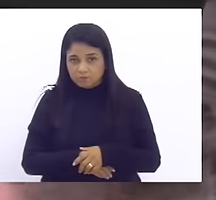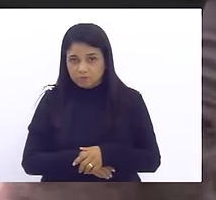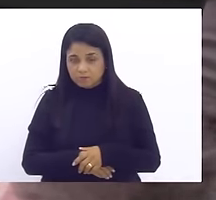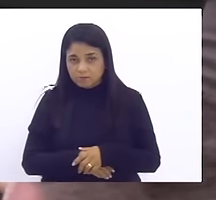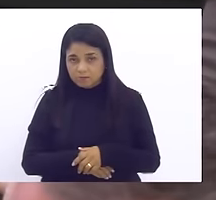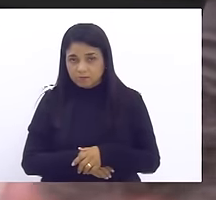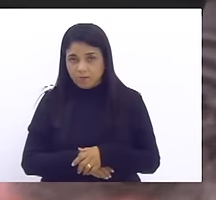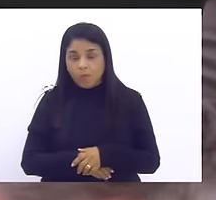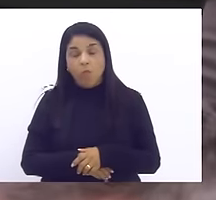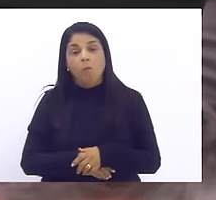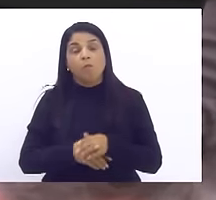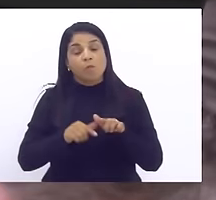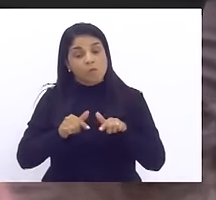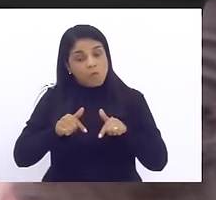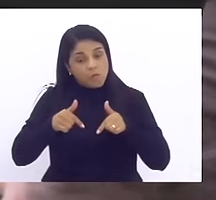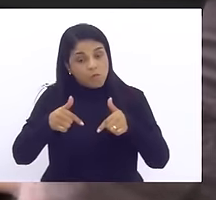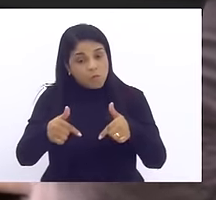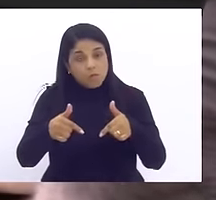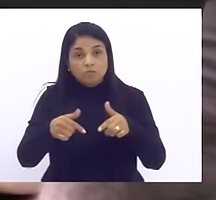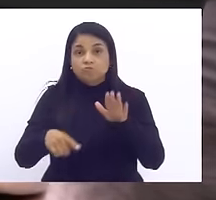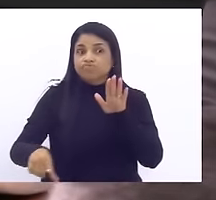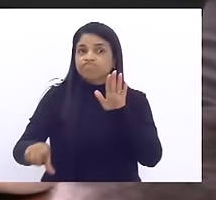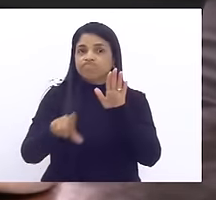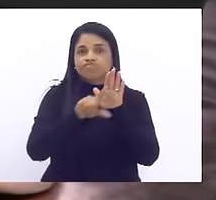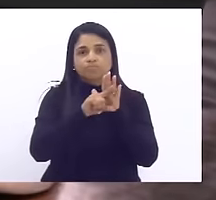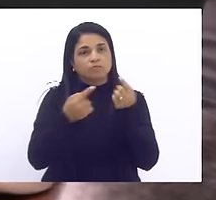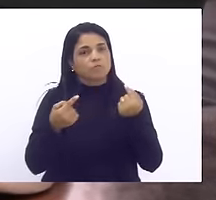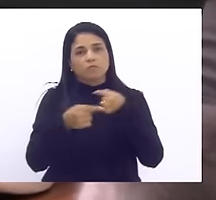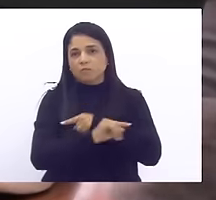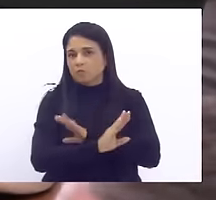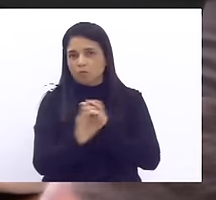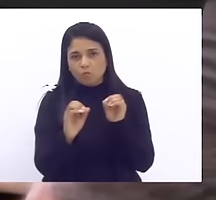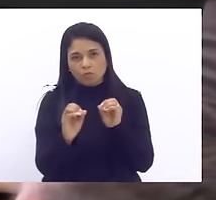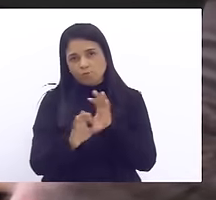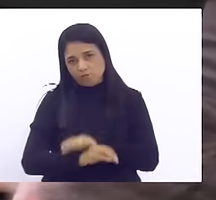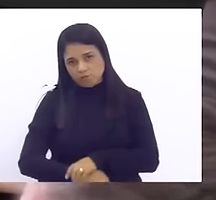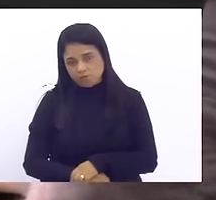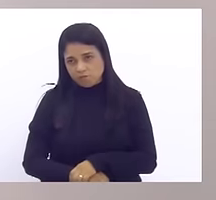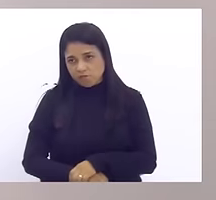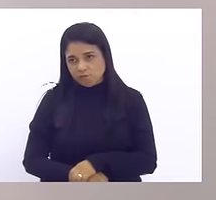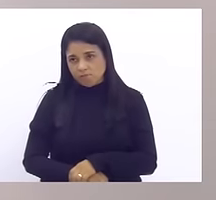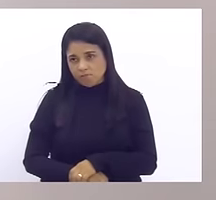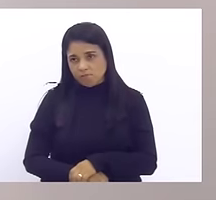não vai de encontro a nenhuma lei então a senhora considera a correta